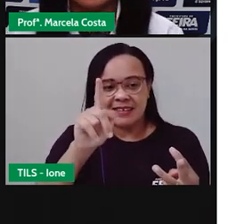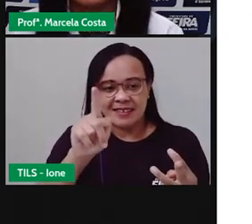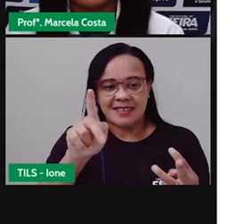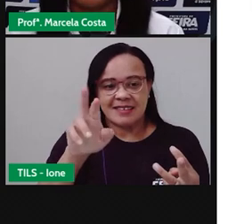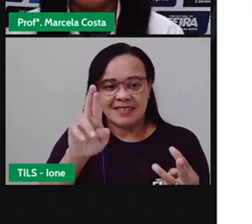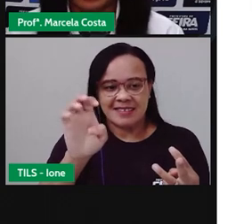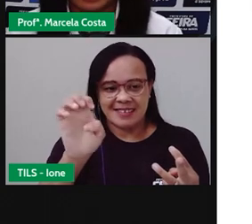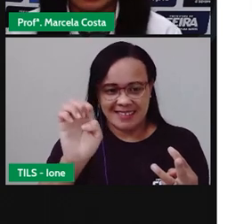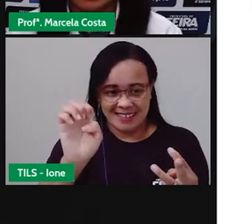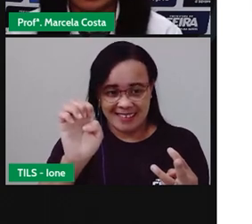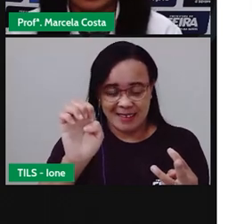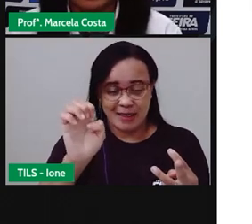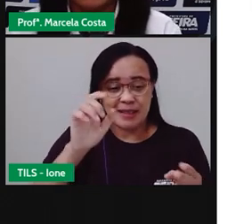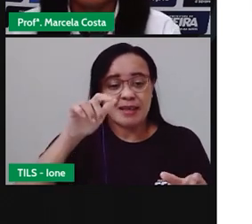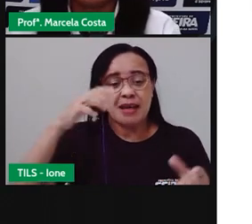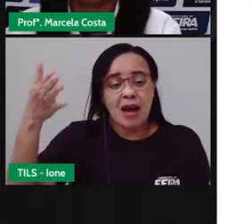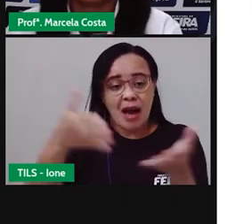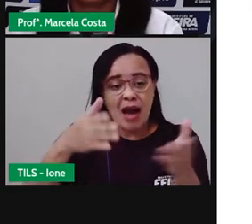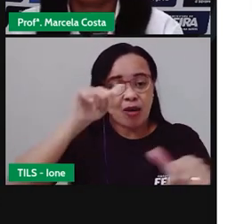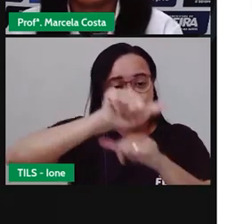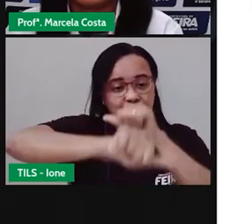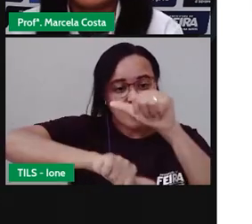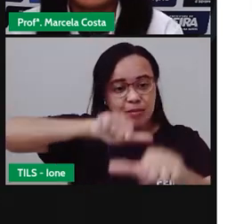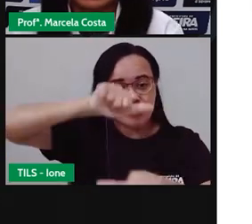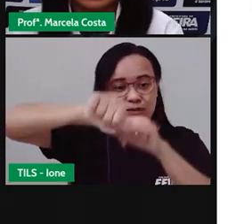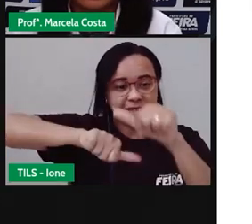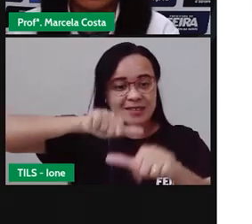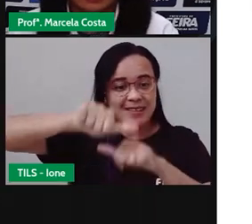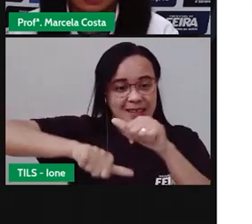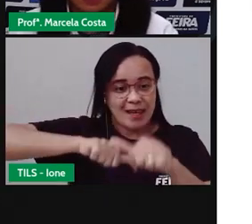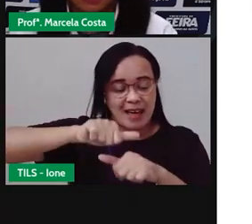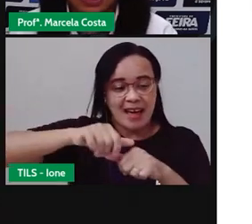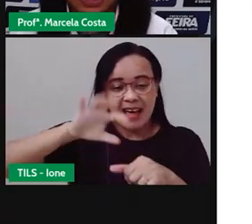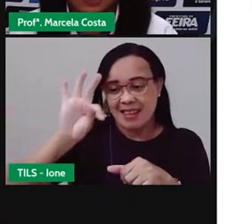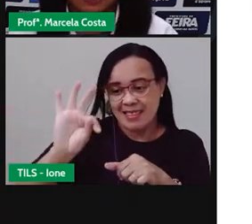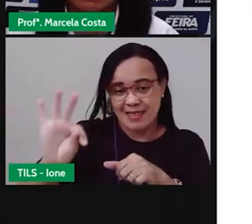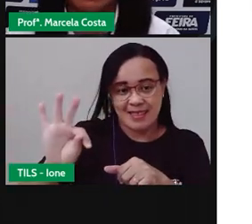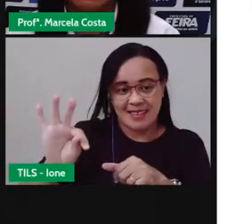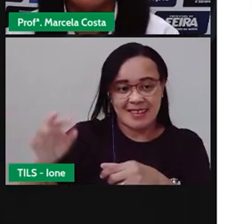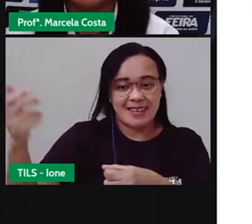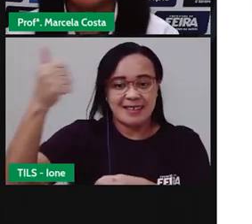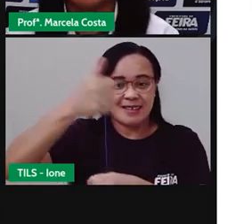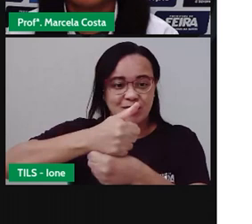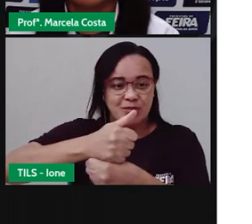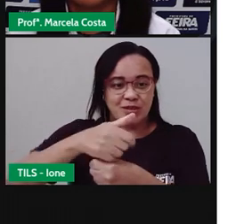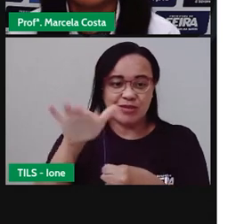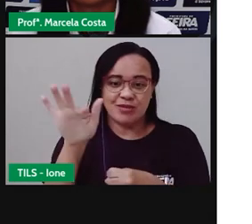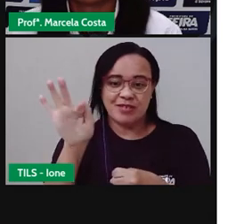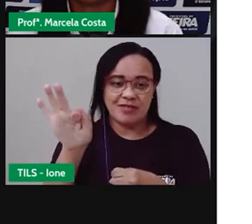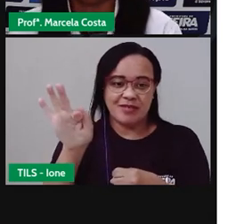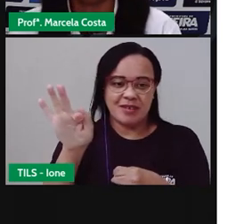por a letra c e vão descobrir que estão vai ser produzir